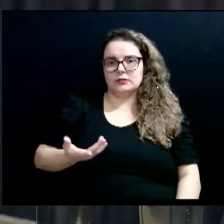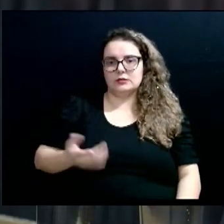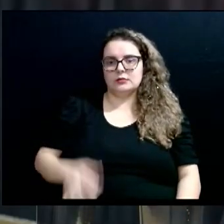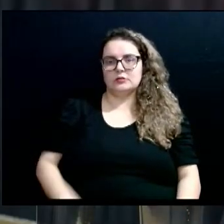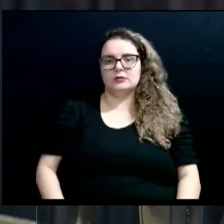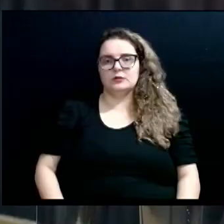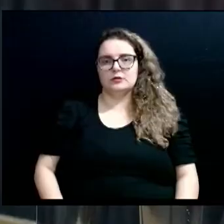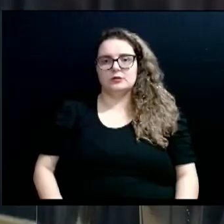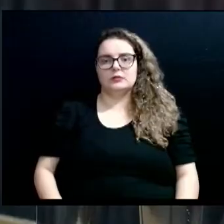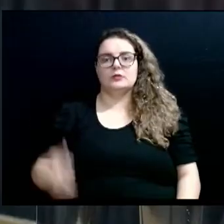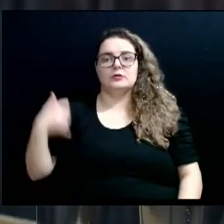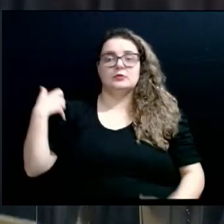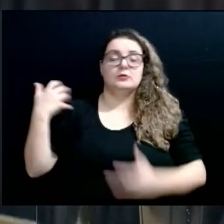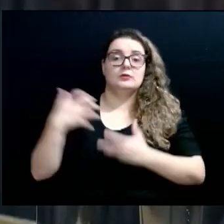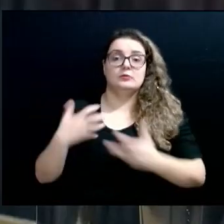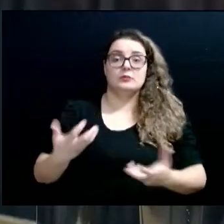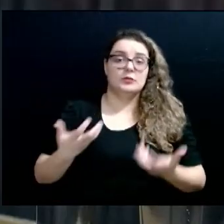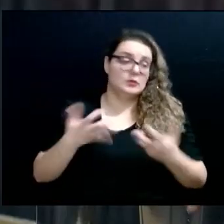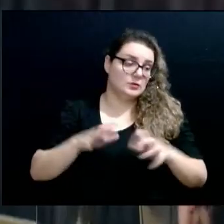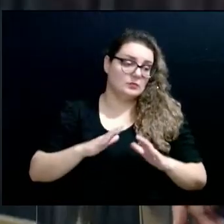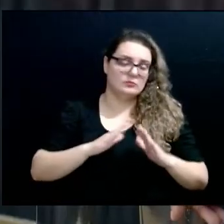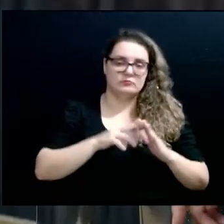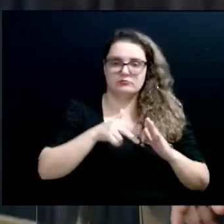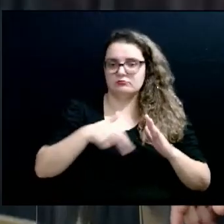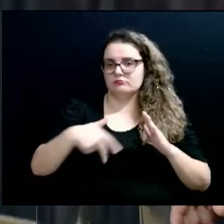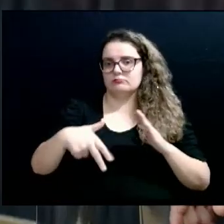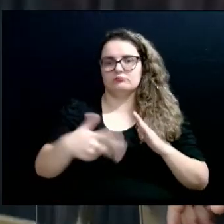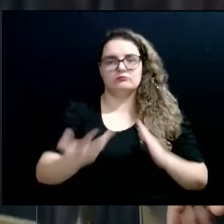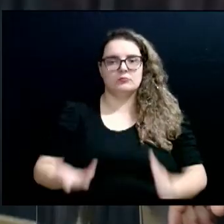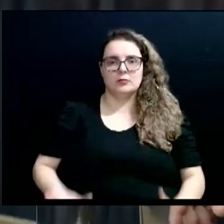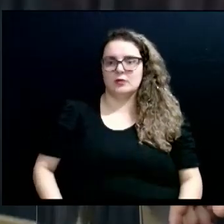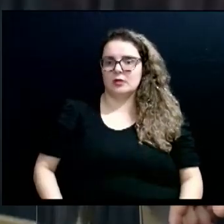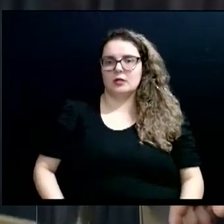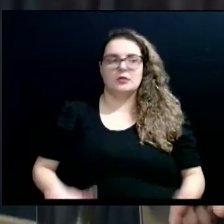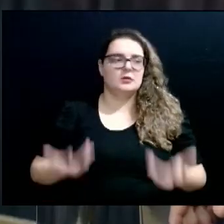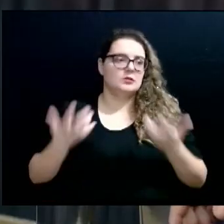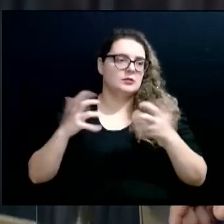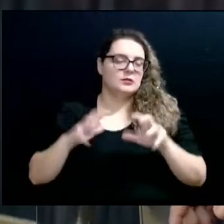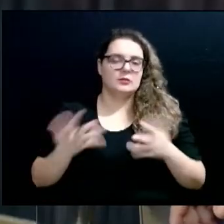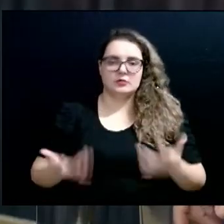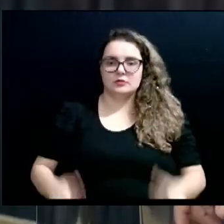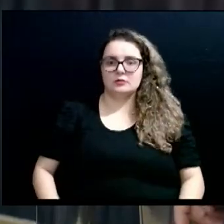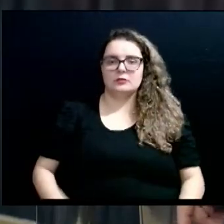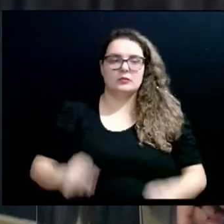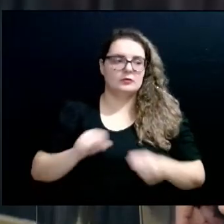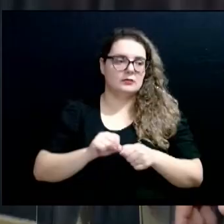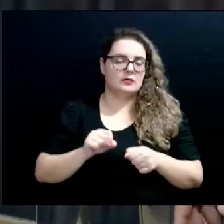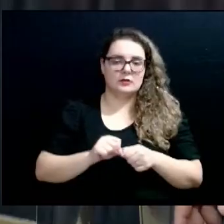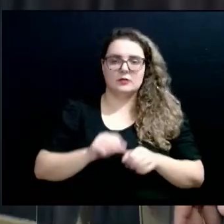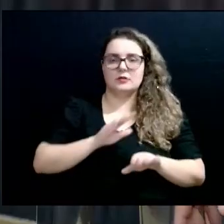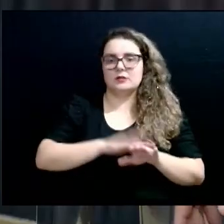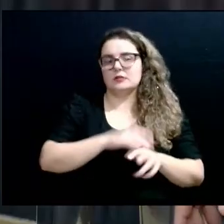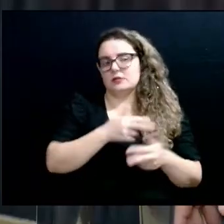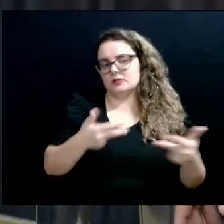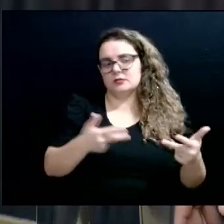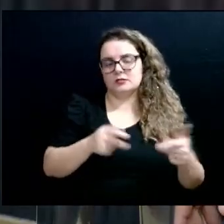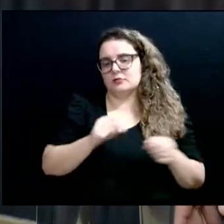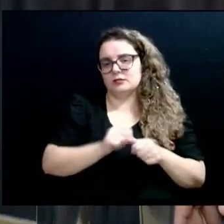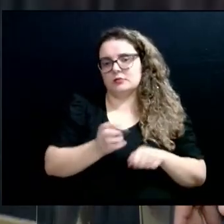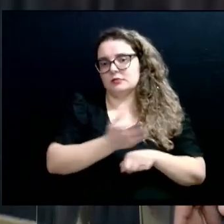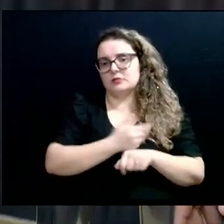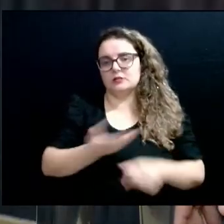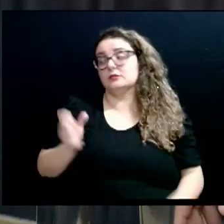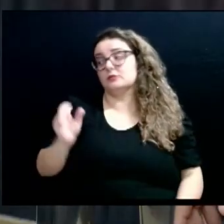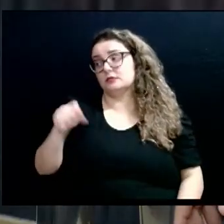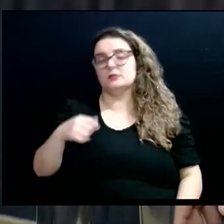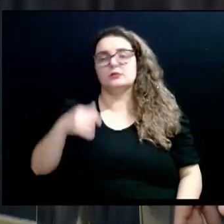que não quer mais sair de casa, que não quer mais fazer as atividades que fazia, né? Tá evitando,